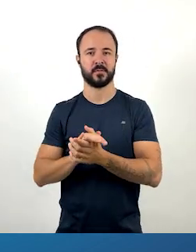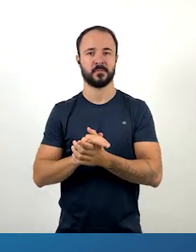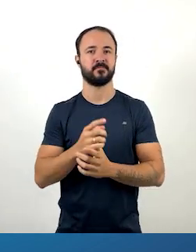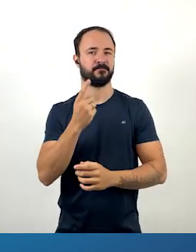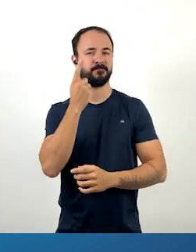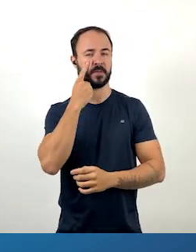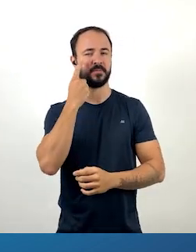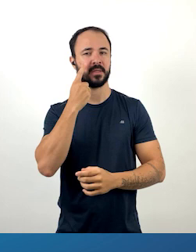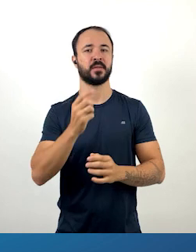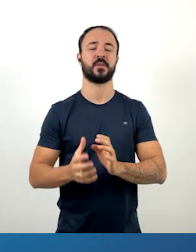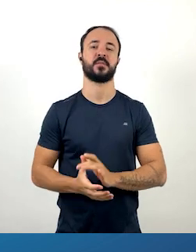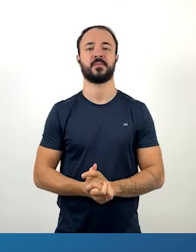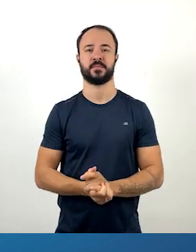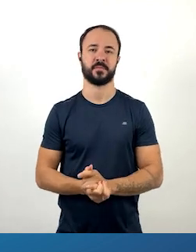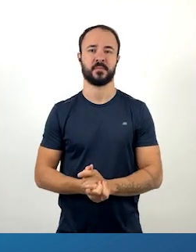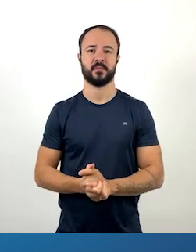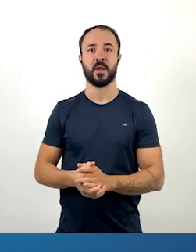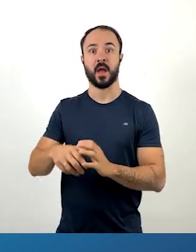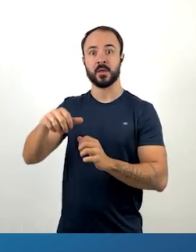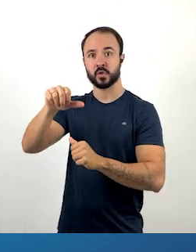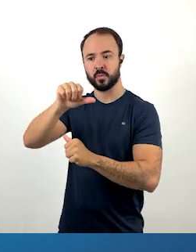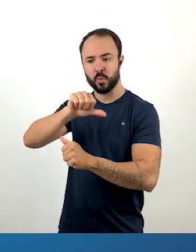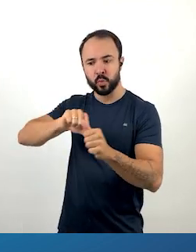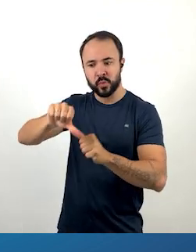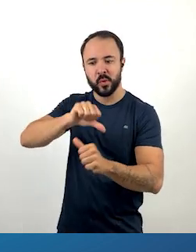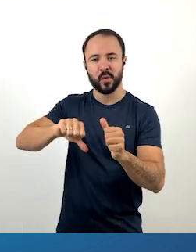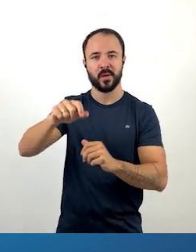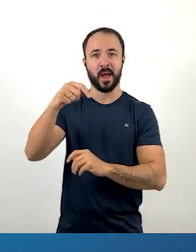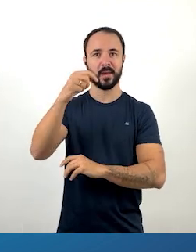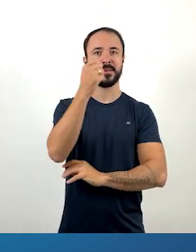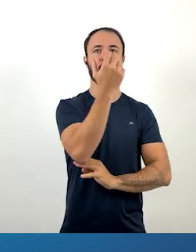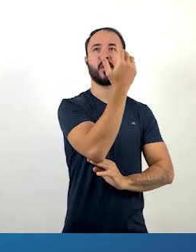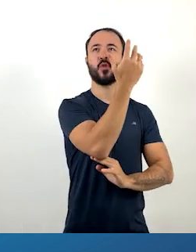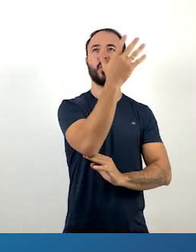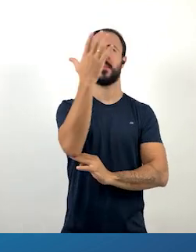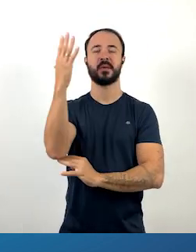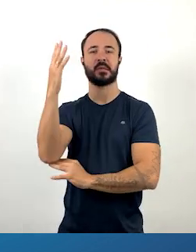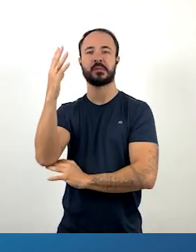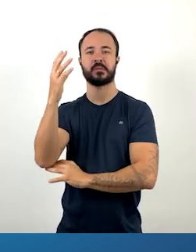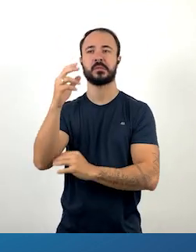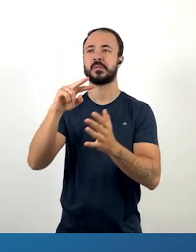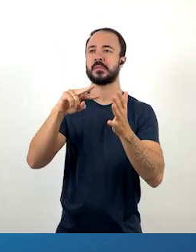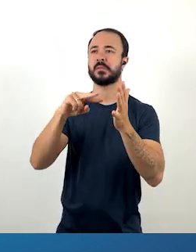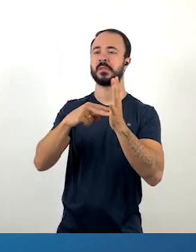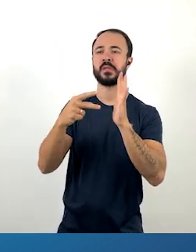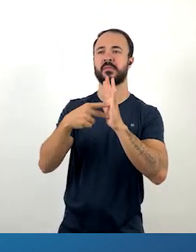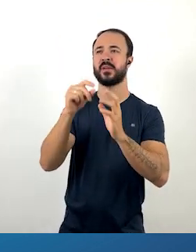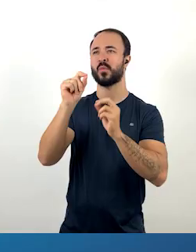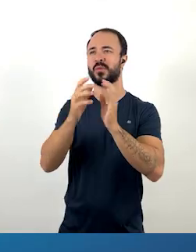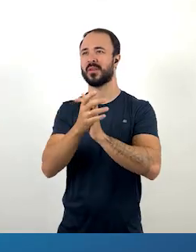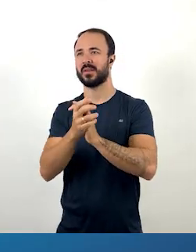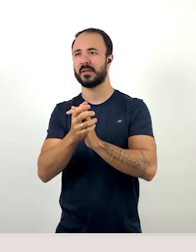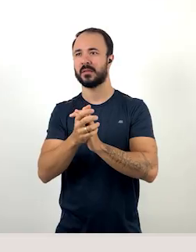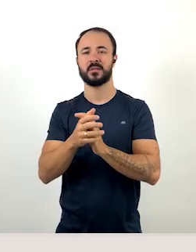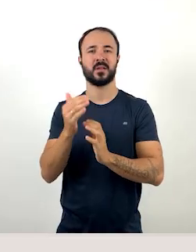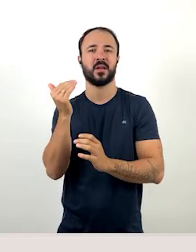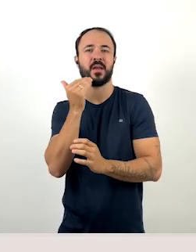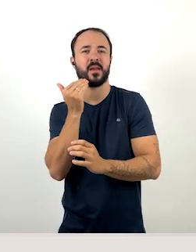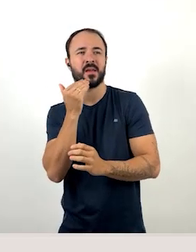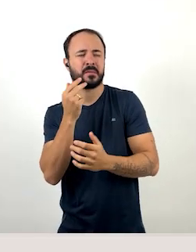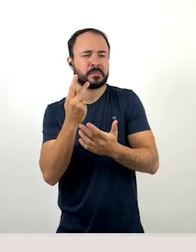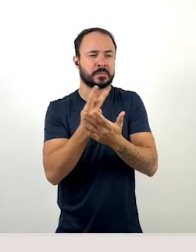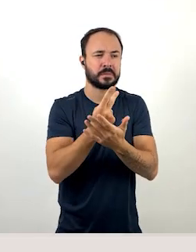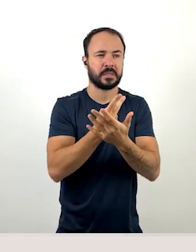melhor esse tema? As alterações ambientais são resultado de desequilíbrio no ecossistema. Toda vez que você tem uma